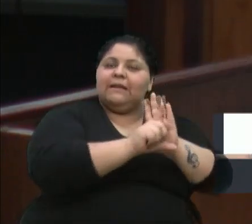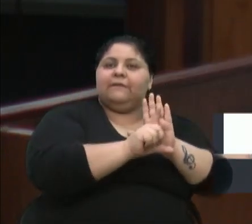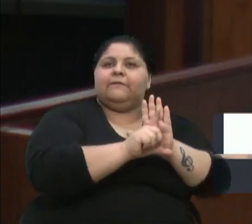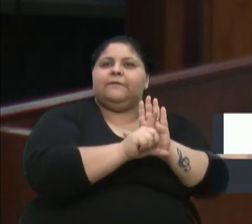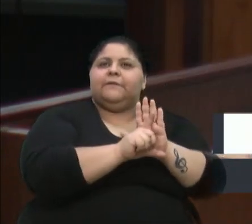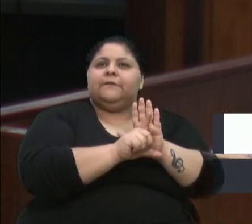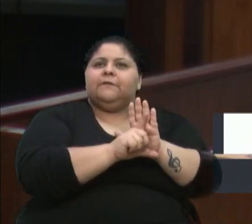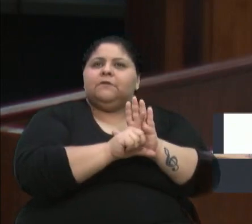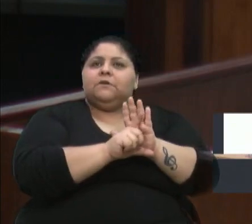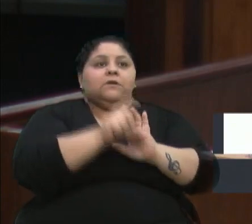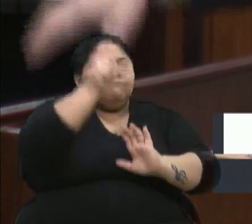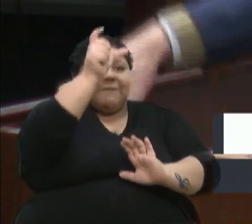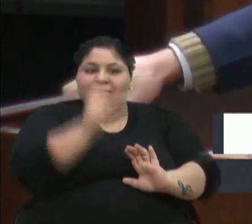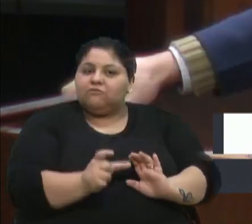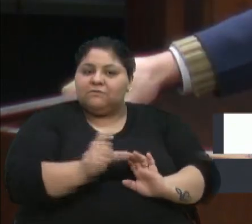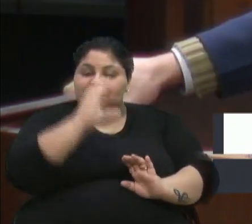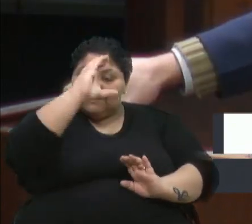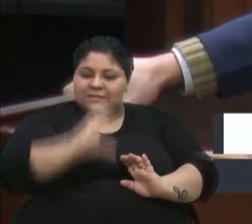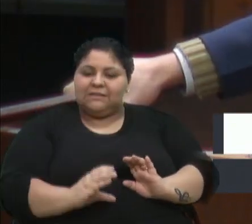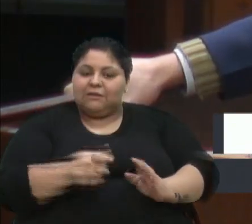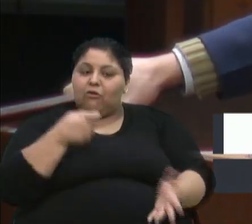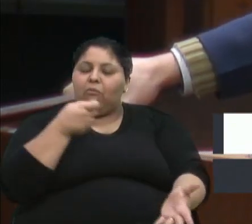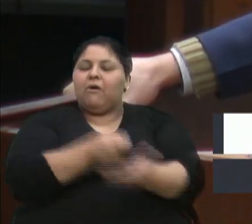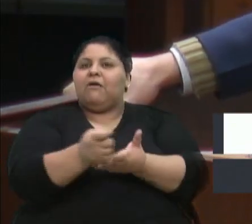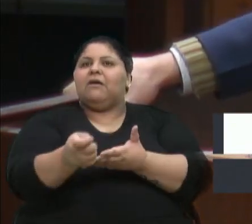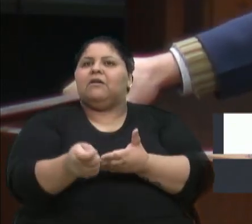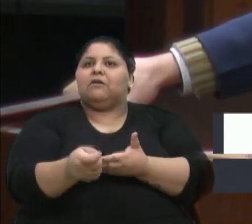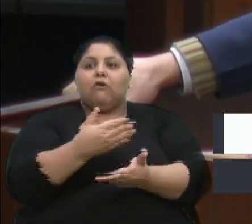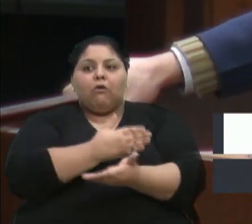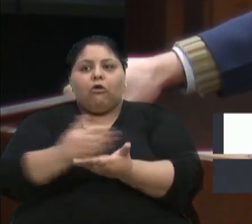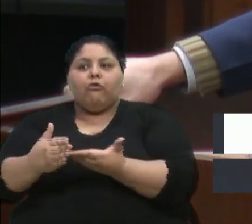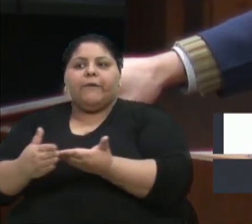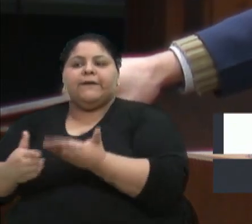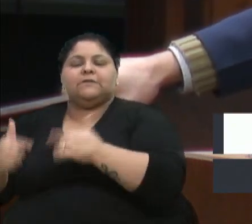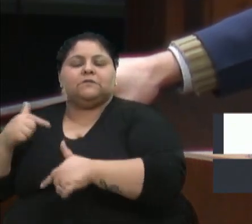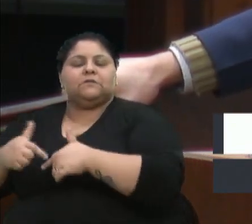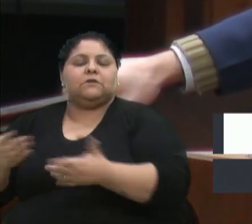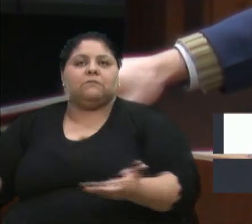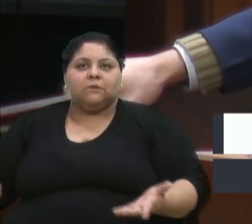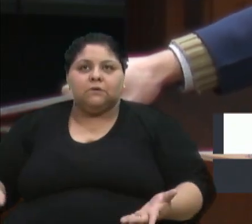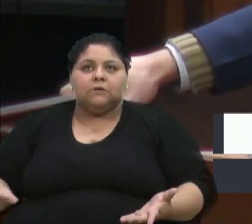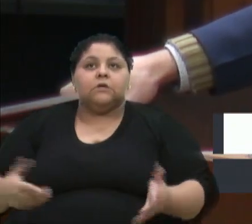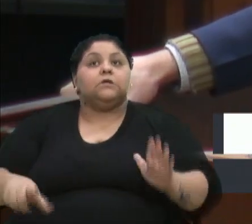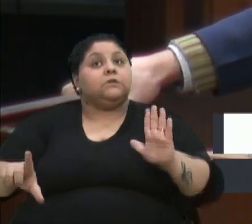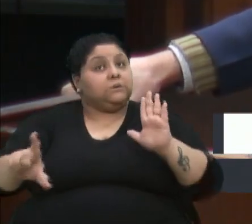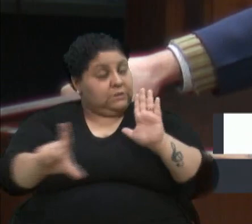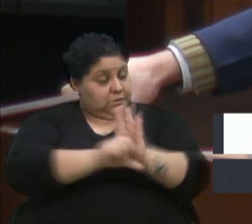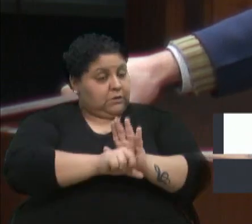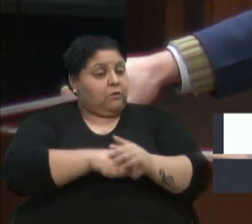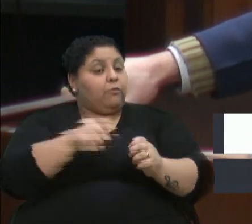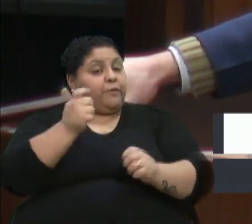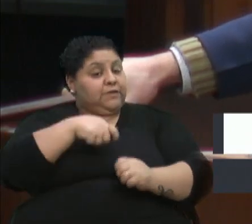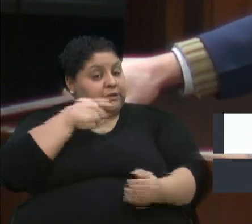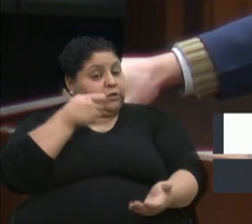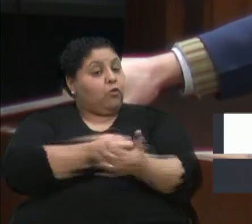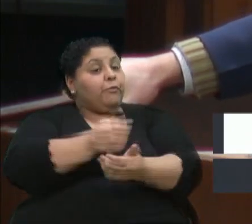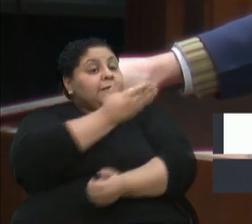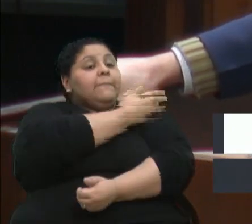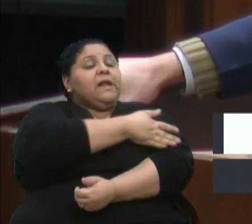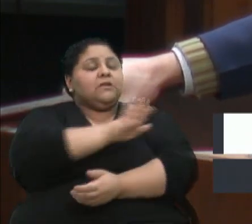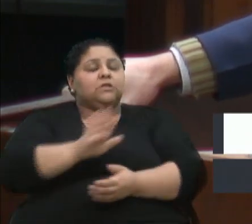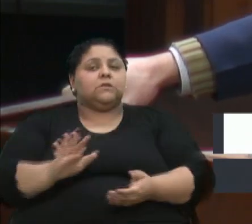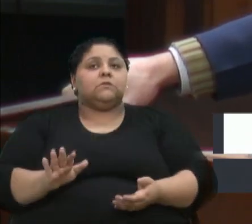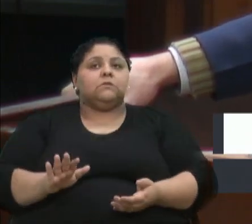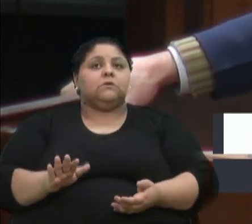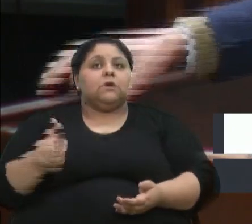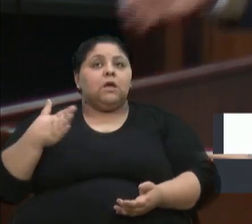Nem o cidadão pagando a mão de obra se consegue. Se a lei existe, ela tem que funcionar na prática.